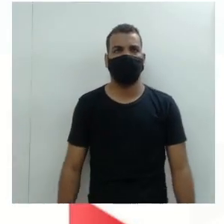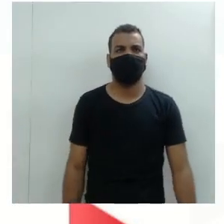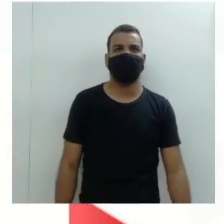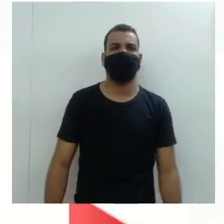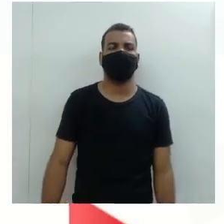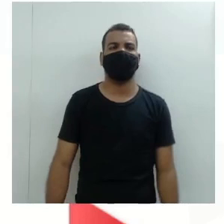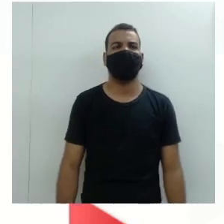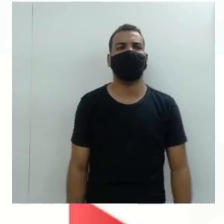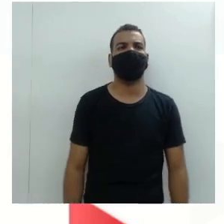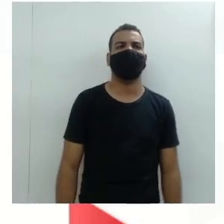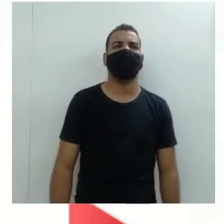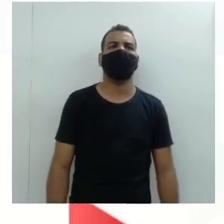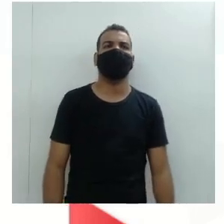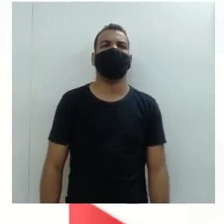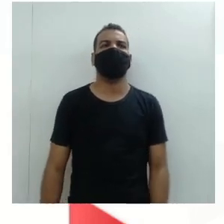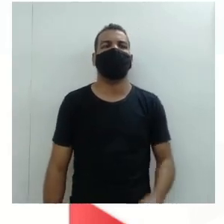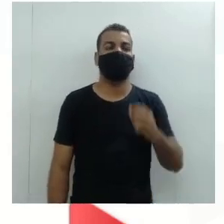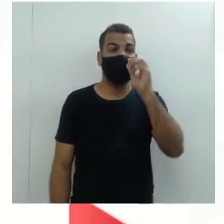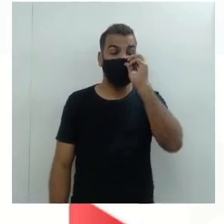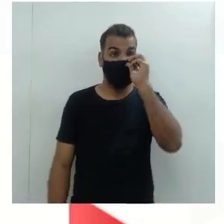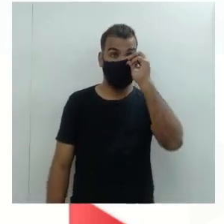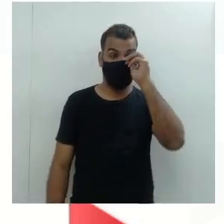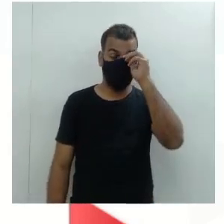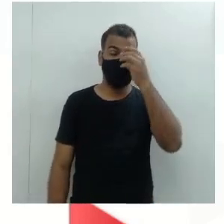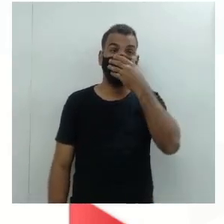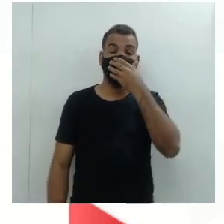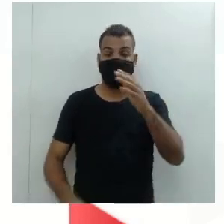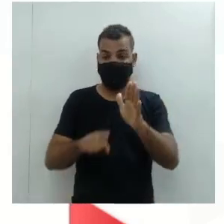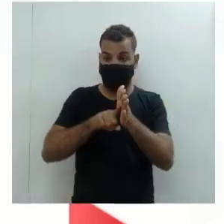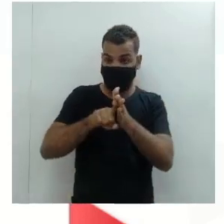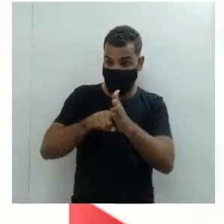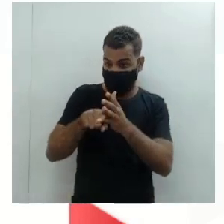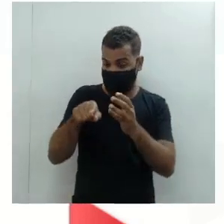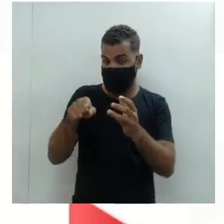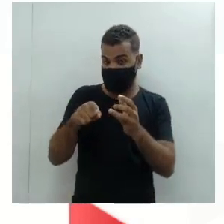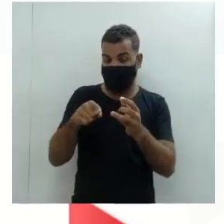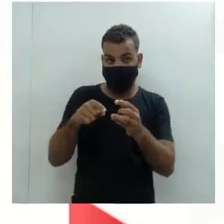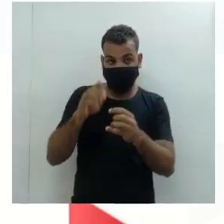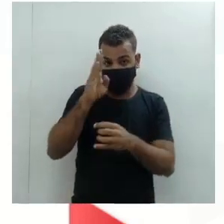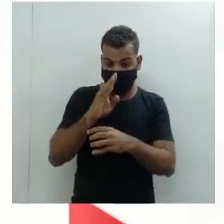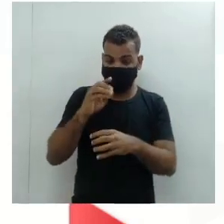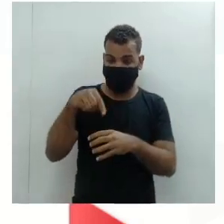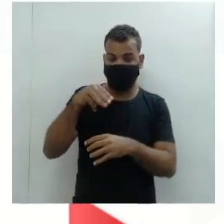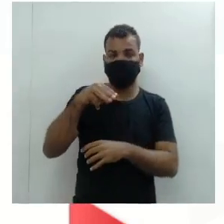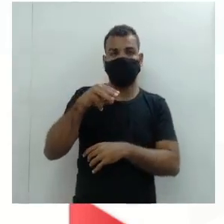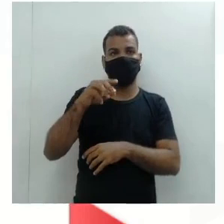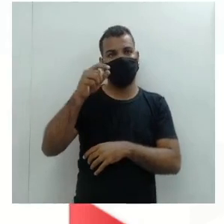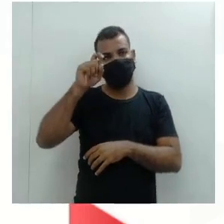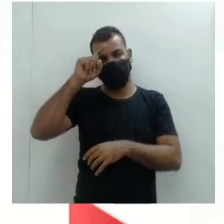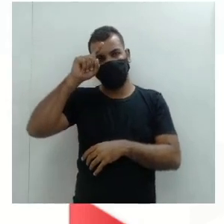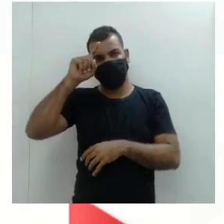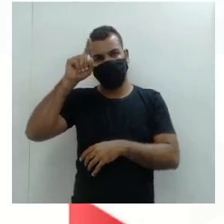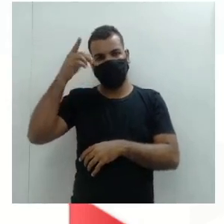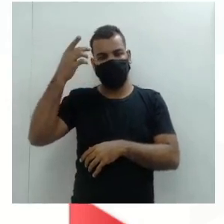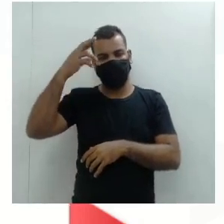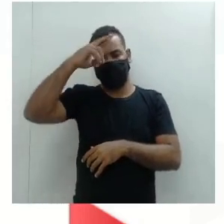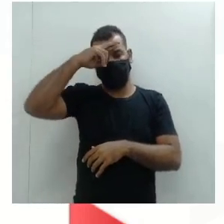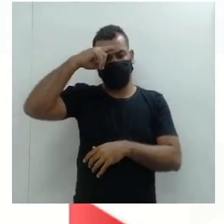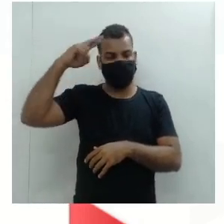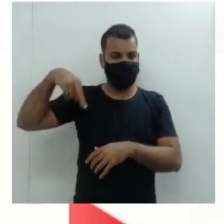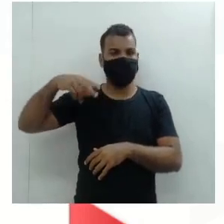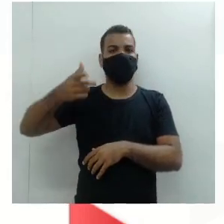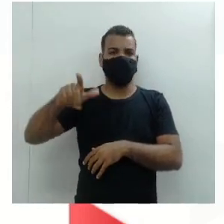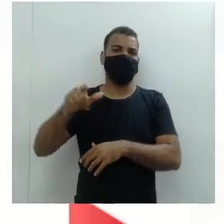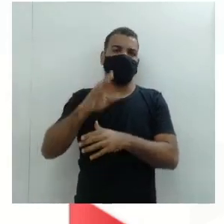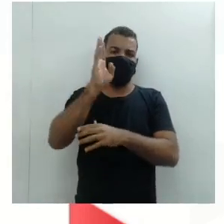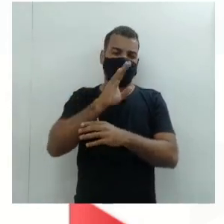Interamericana e também com a chefia da delegação brasileira no Congresso da Paz em Moscou. Parece mais que ele está falando para nós nos dias de hoje, não é